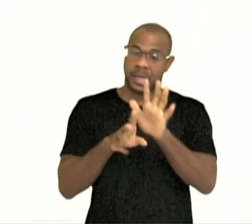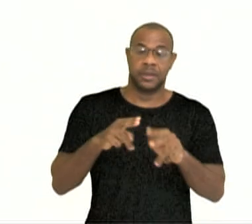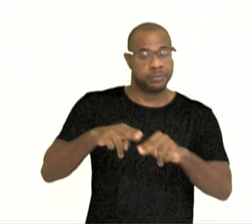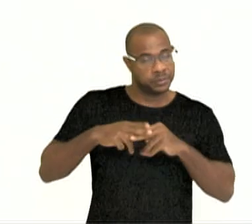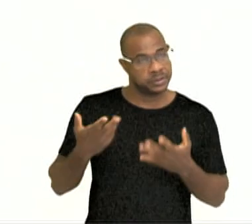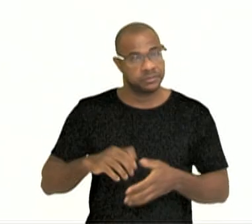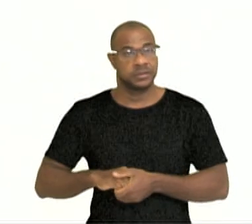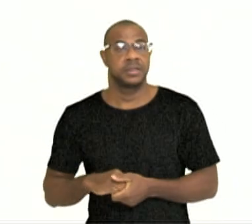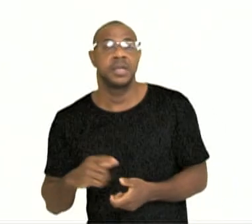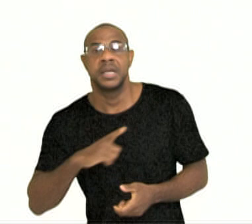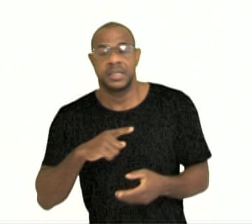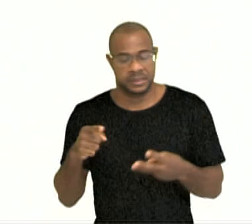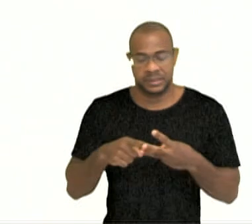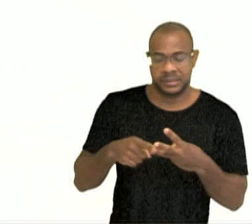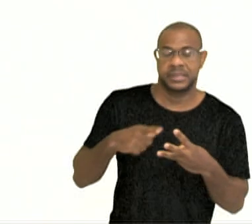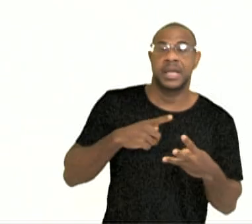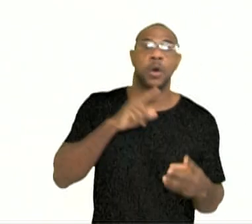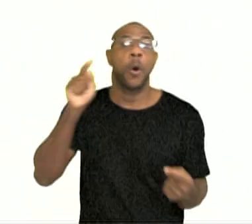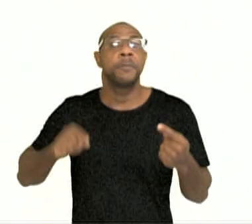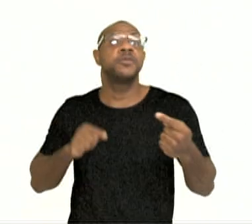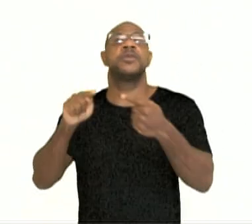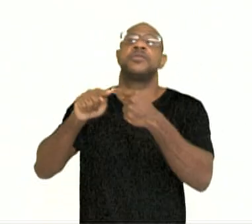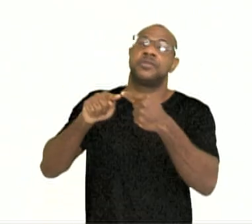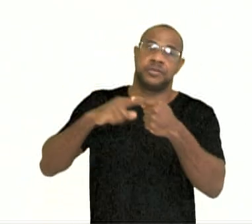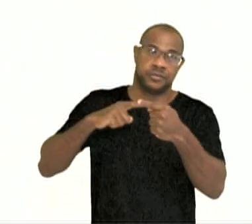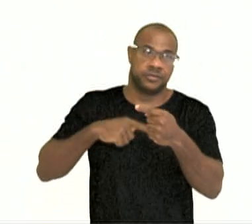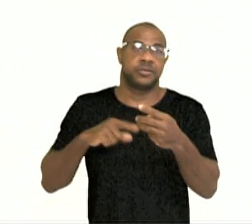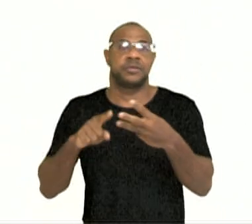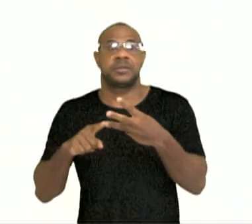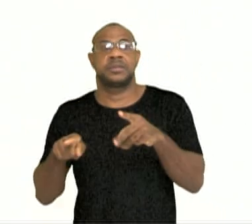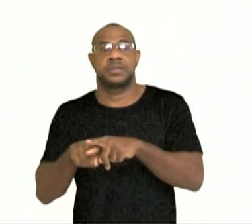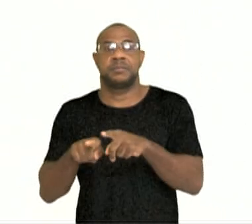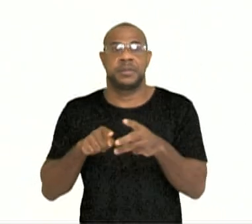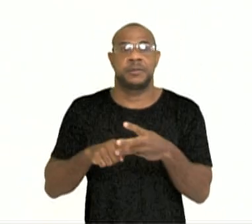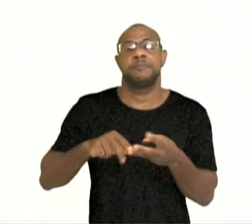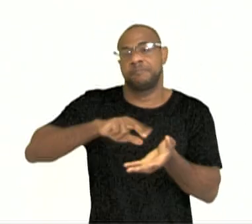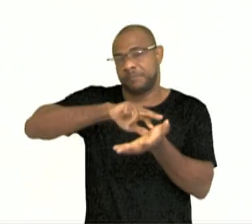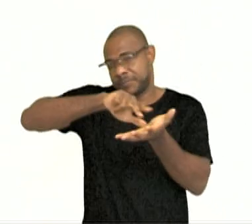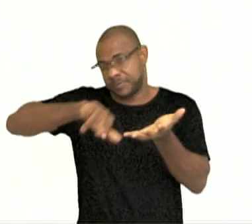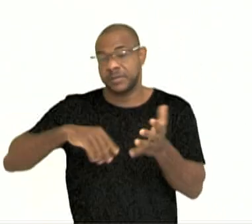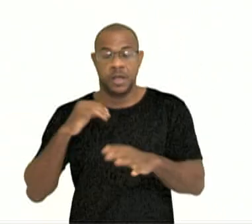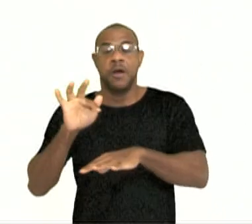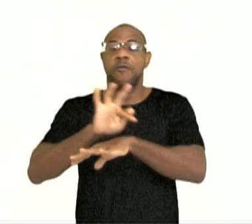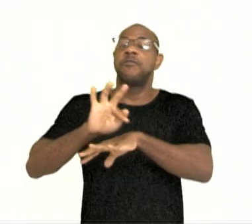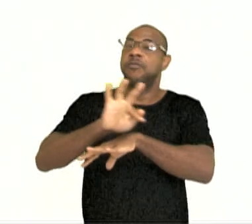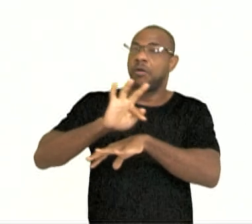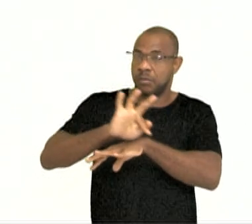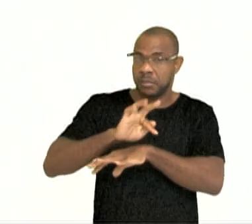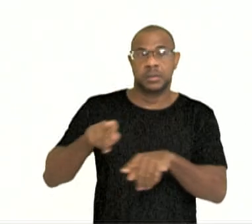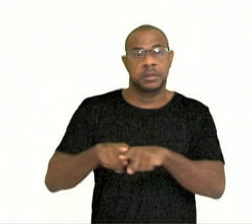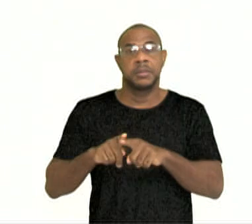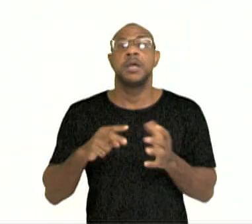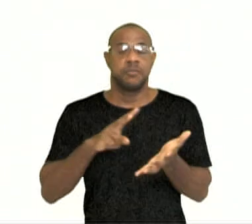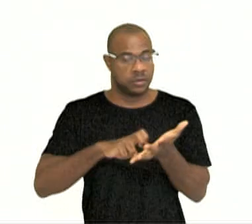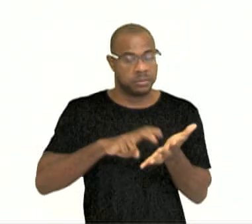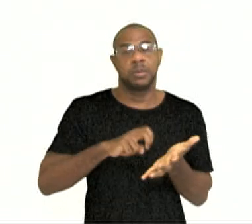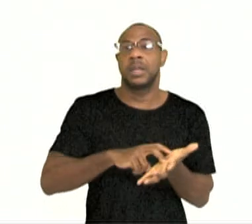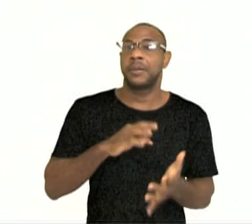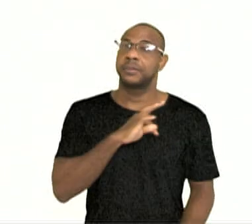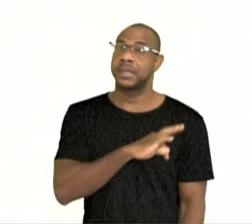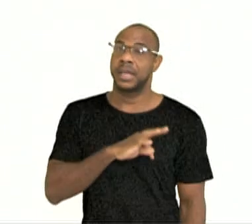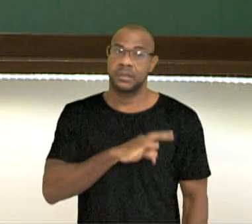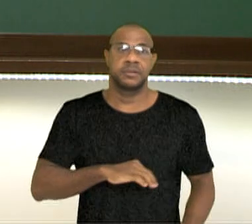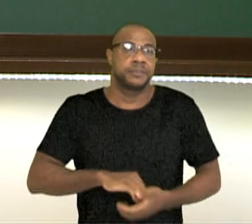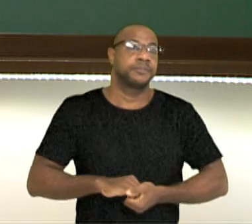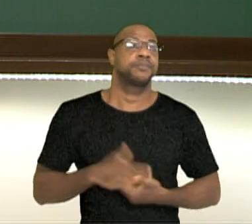é um texto que tem objetividade, impessoalidade, formalidade e vocabulário técnico.